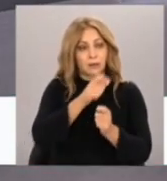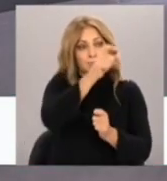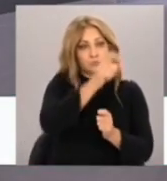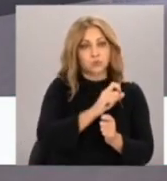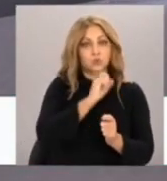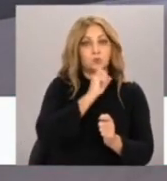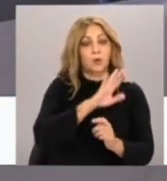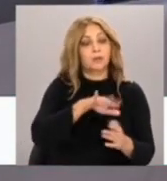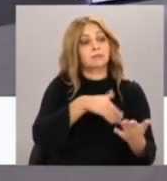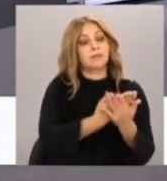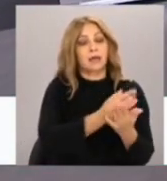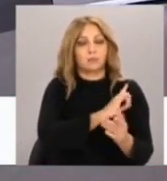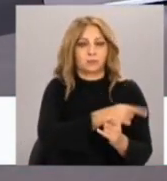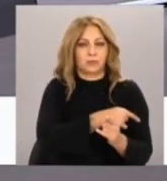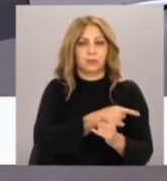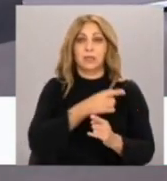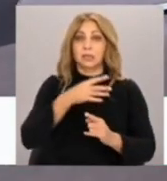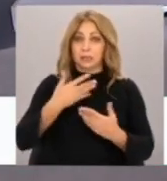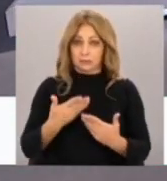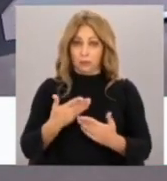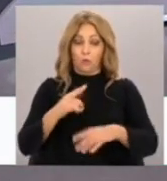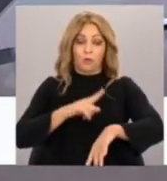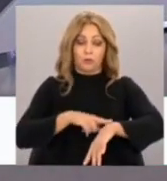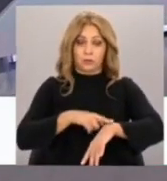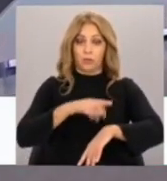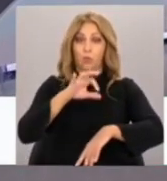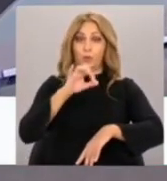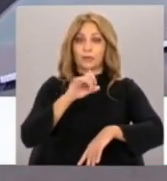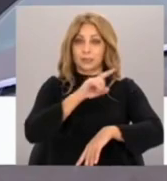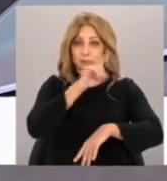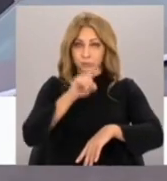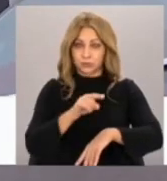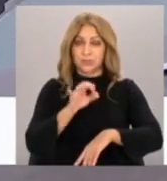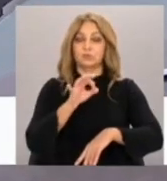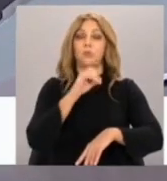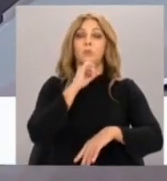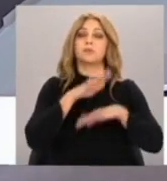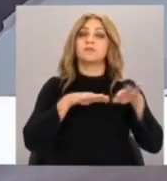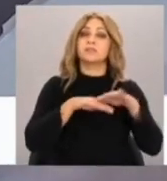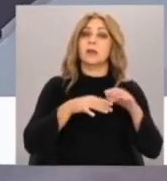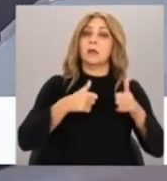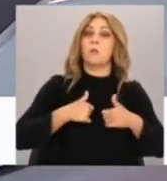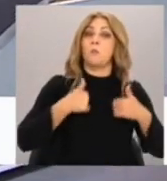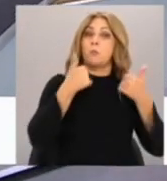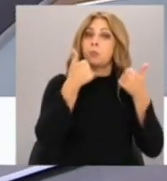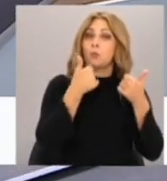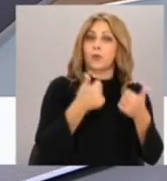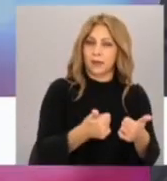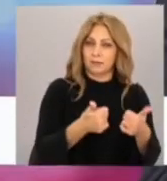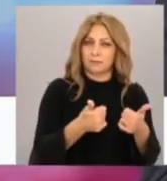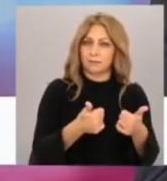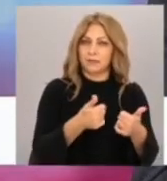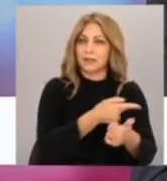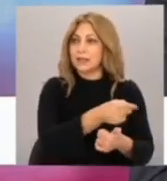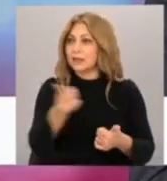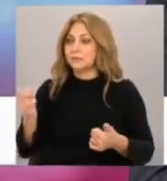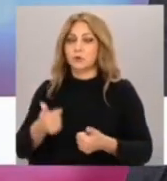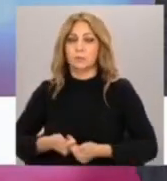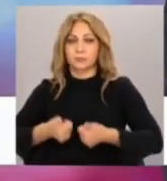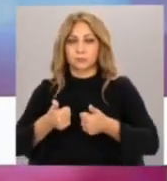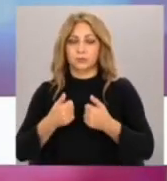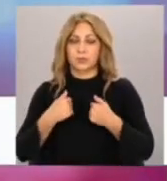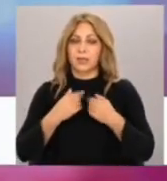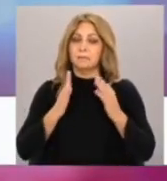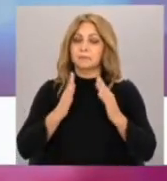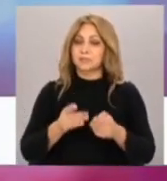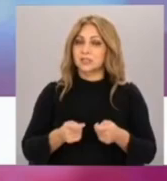pessoas e que elas façam oitenta por cento tem o tambor porque é isso que nos vai anunciar a todos nós temos que investir na qualificação da nossa força de